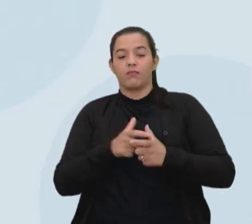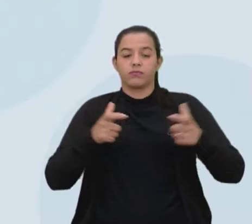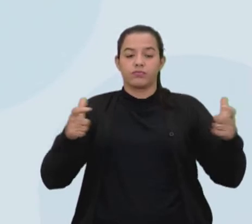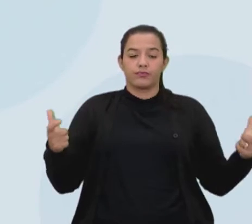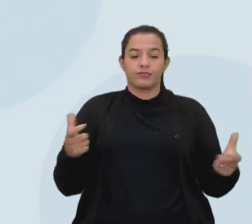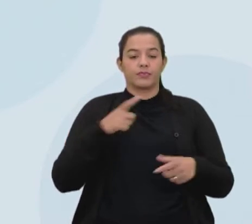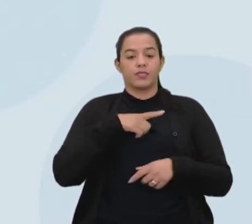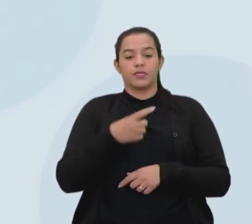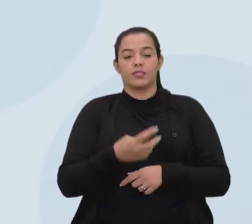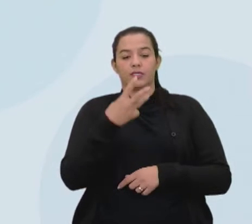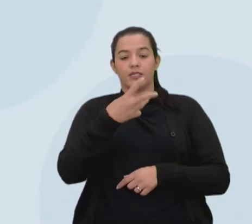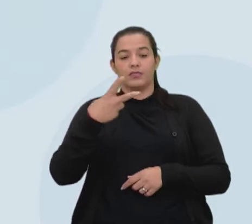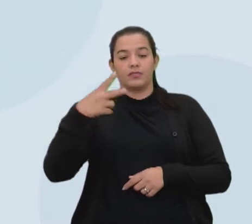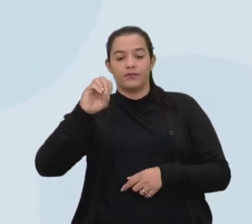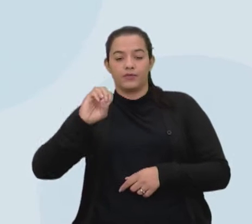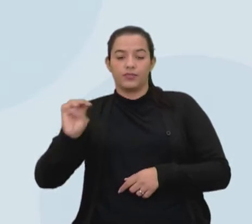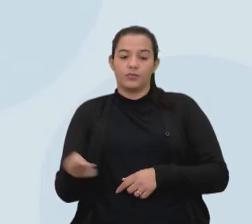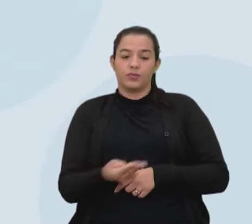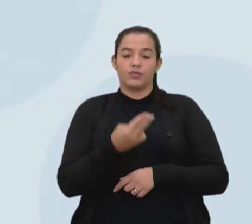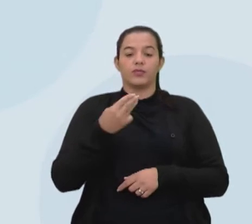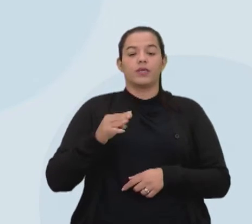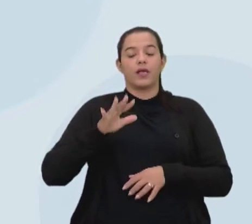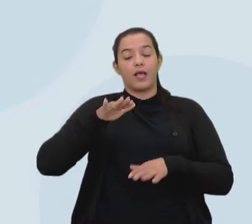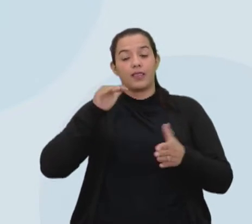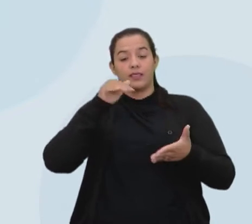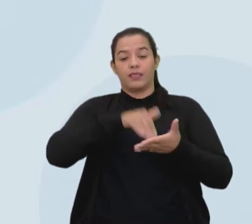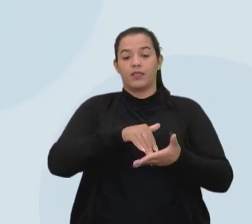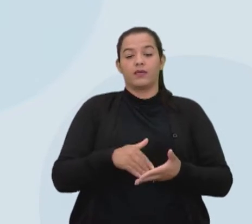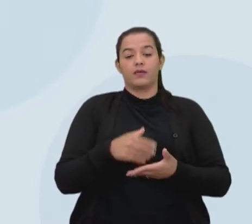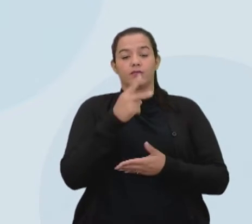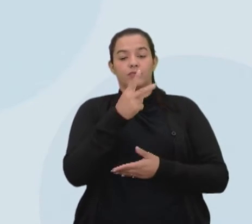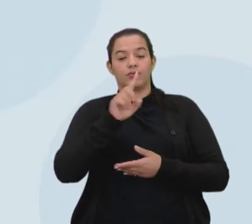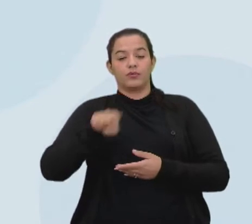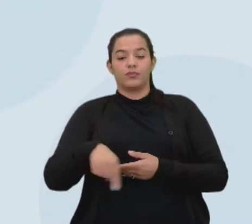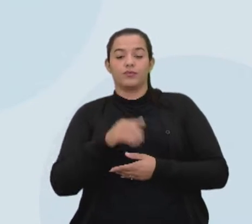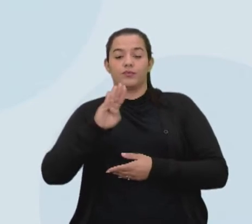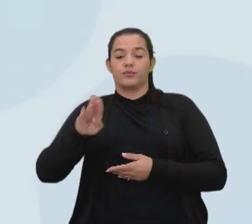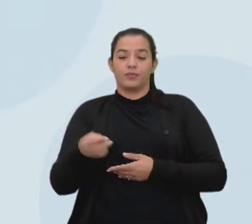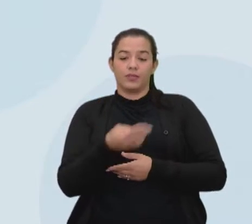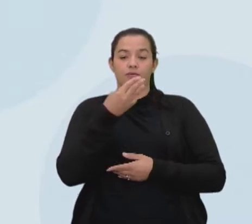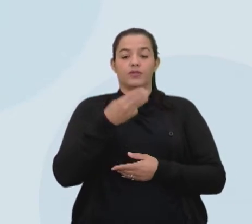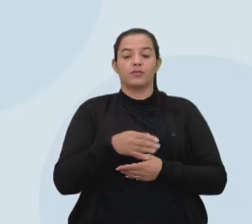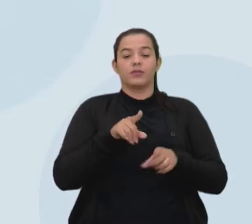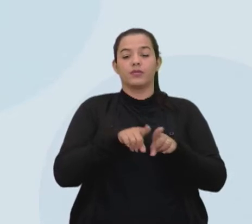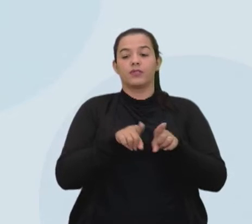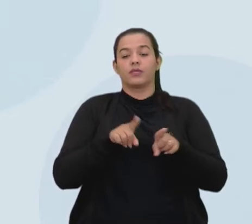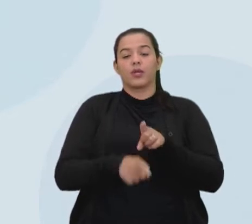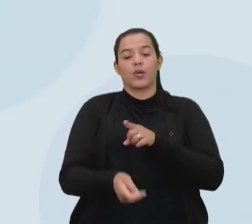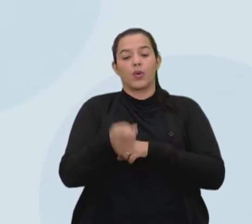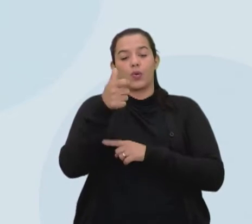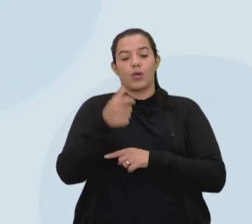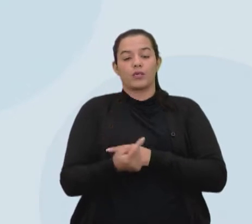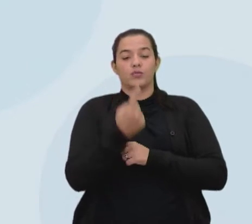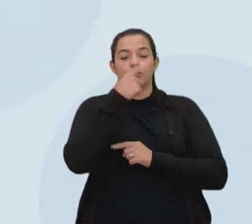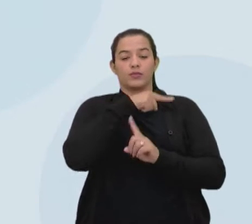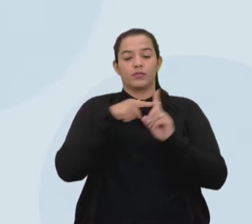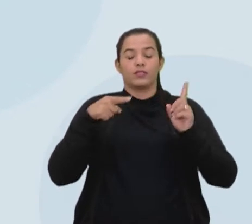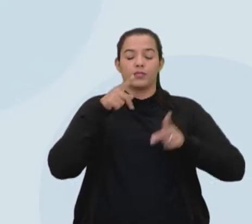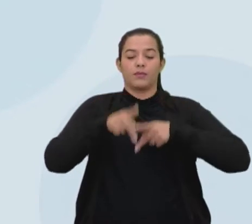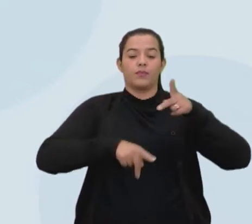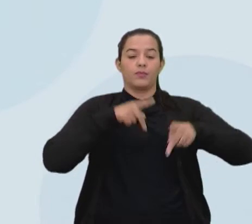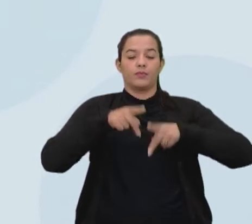320 milhões, chegando a 2,4 bilhões, ou quase 1/3 da